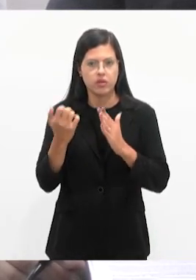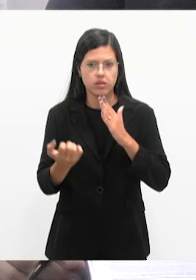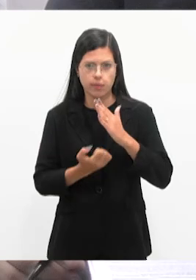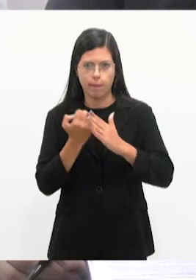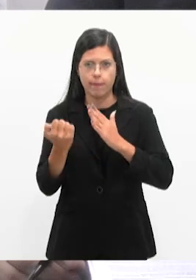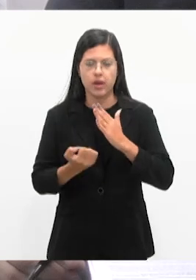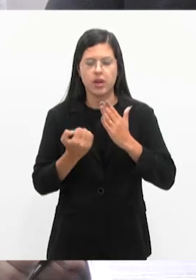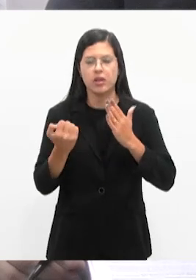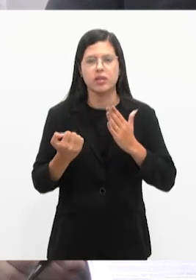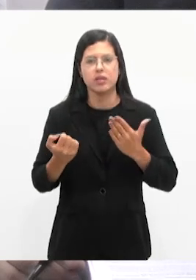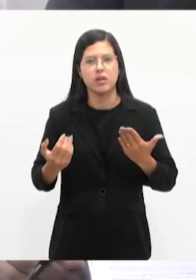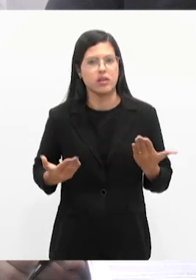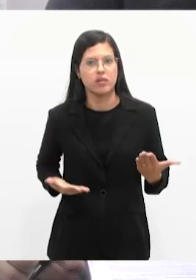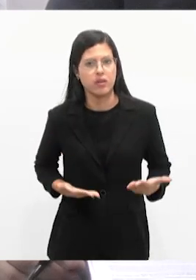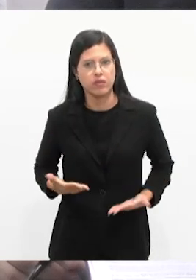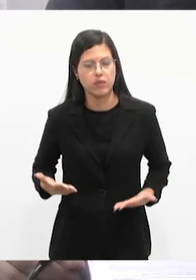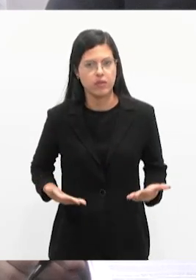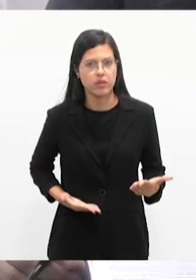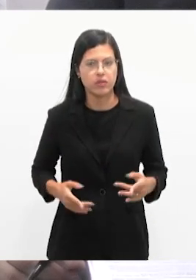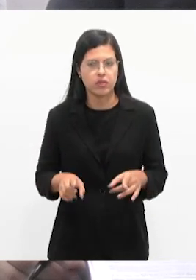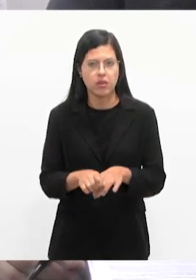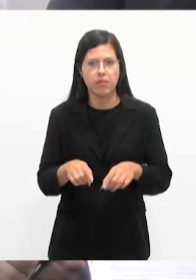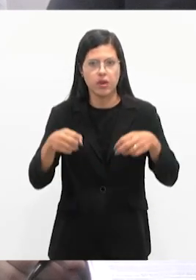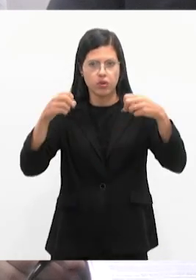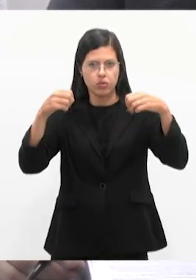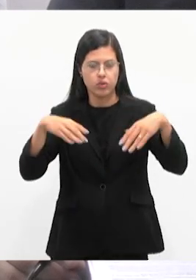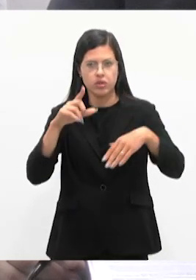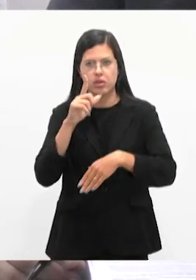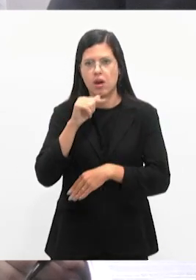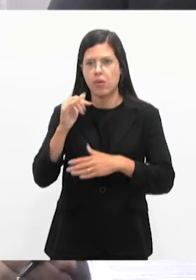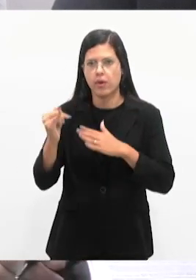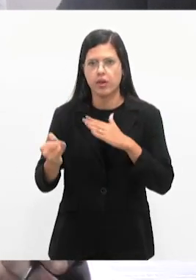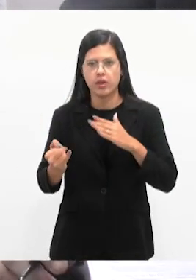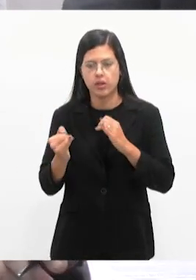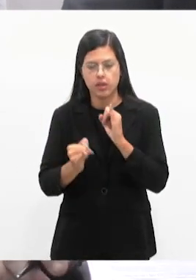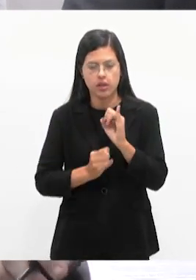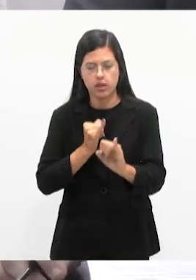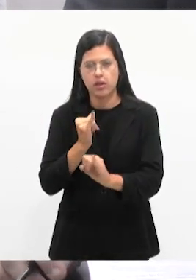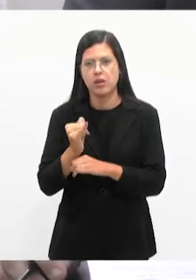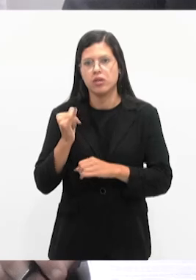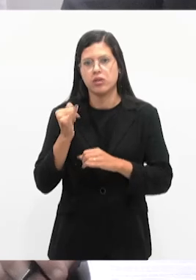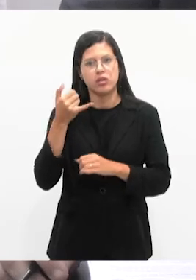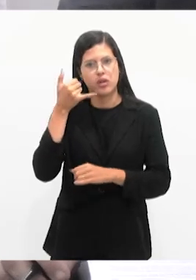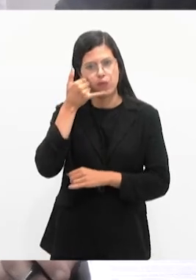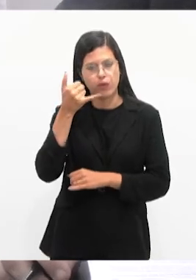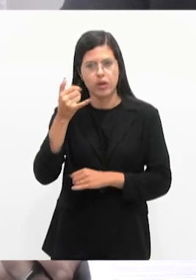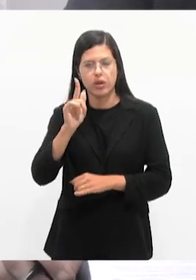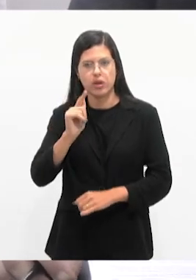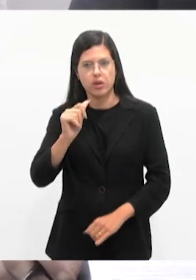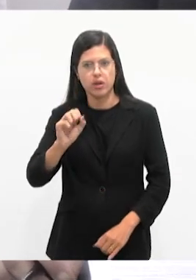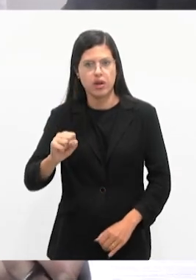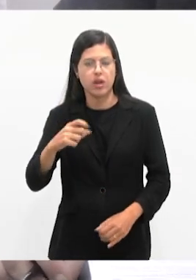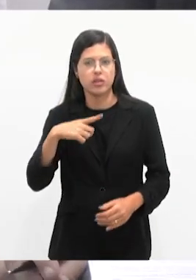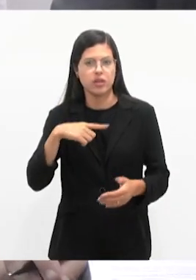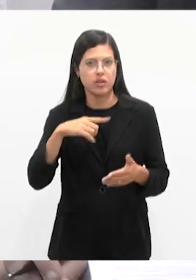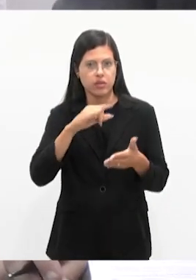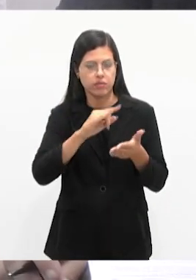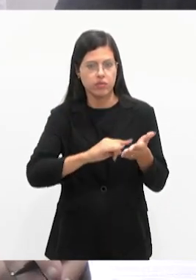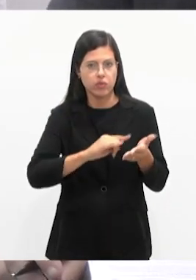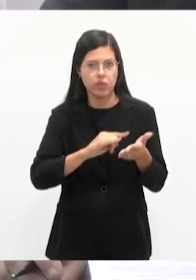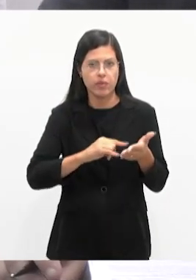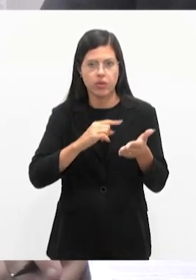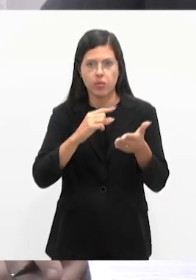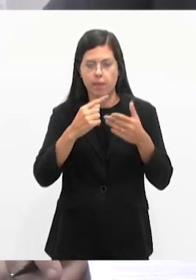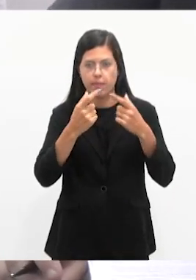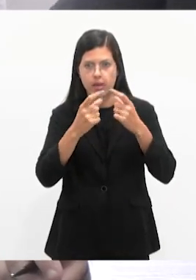de serviço e concessionárias de luz, água, internet, telefonia e gás a incluírem em suas faturas mensagens que incentivem